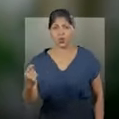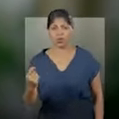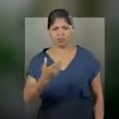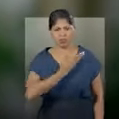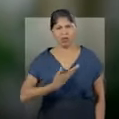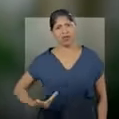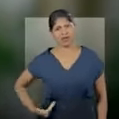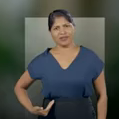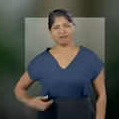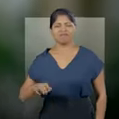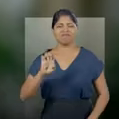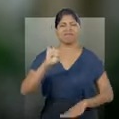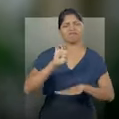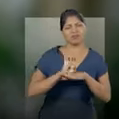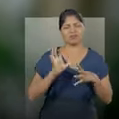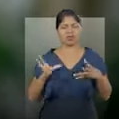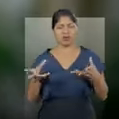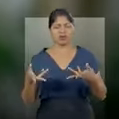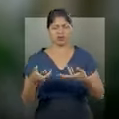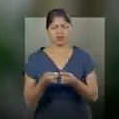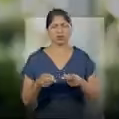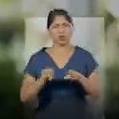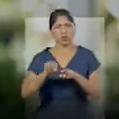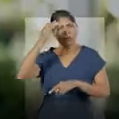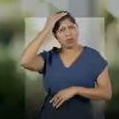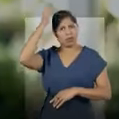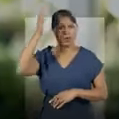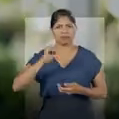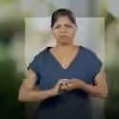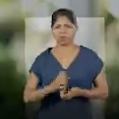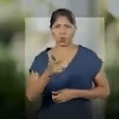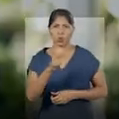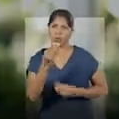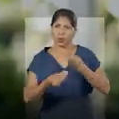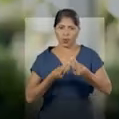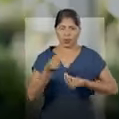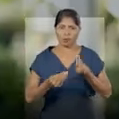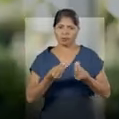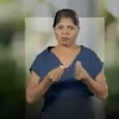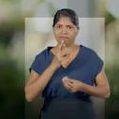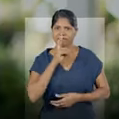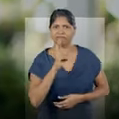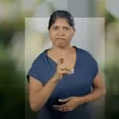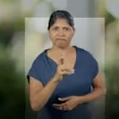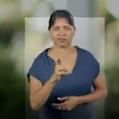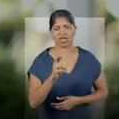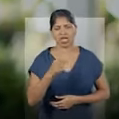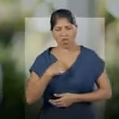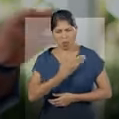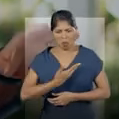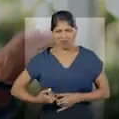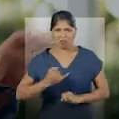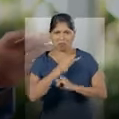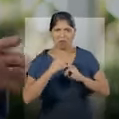para governar um estado extraordinário como é o Pará. E não dá para retribuir uma escolha como essa sendo